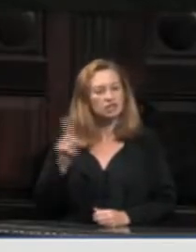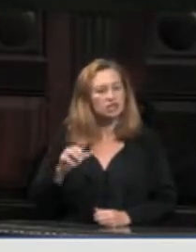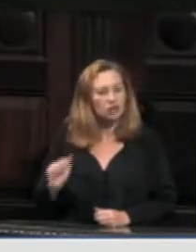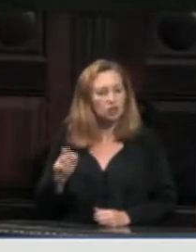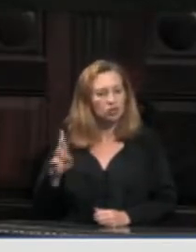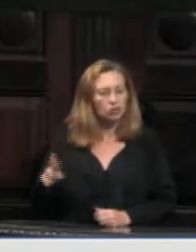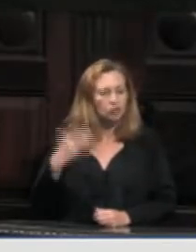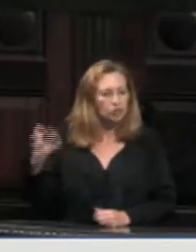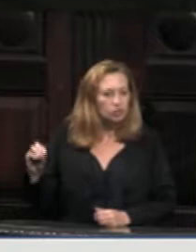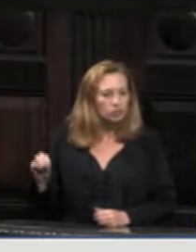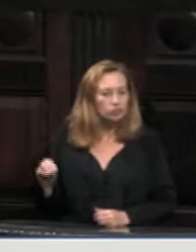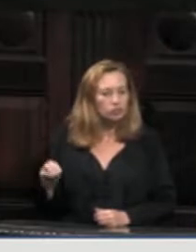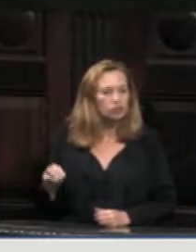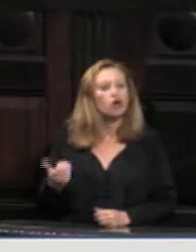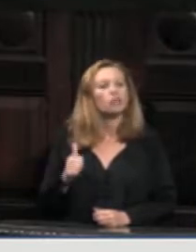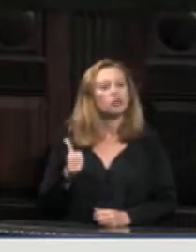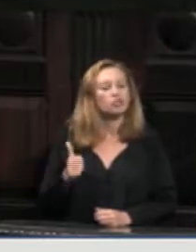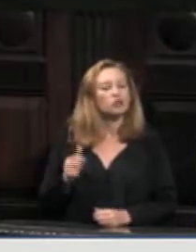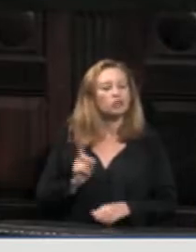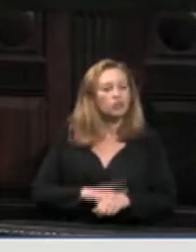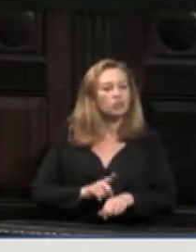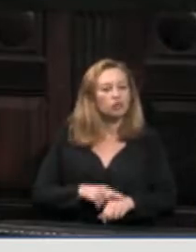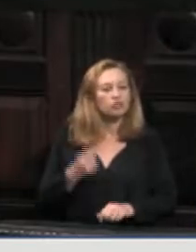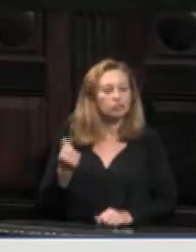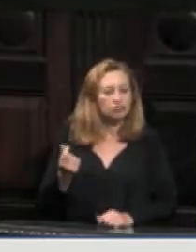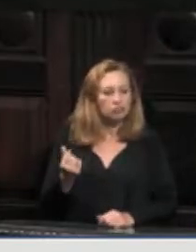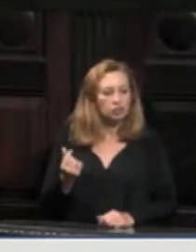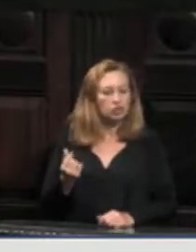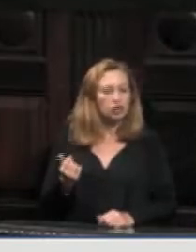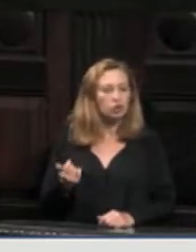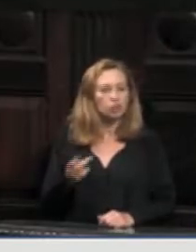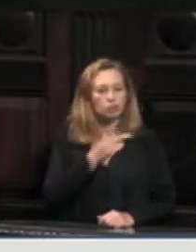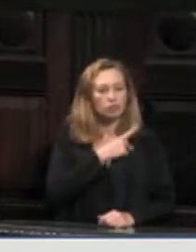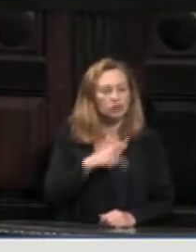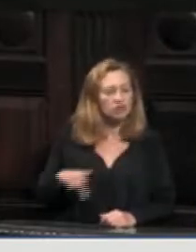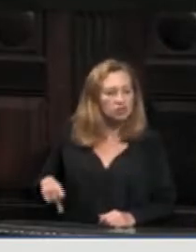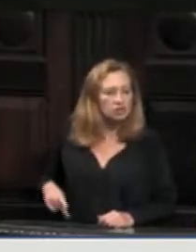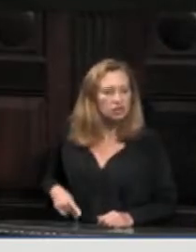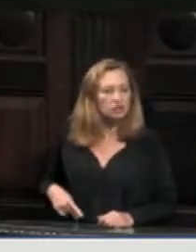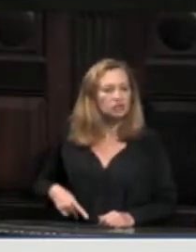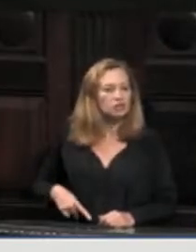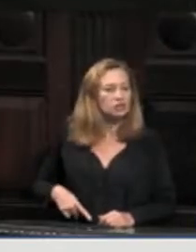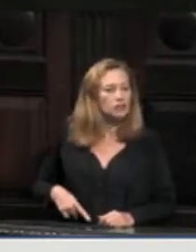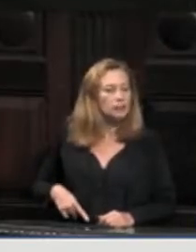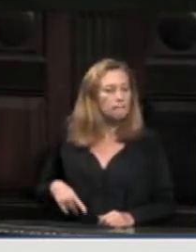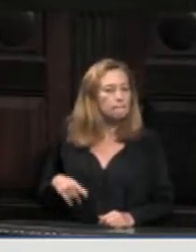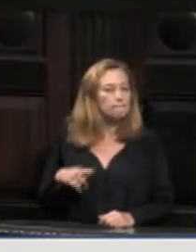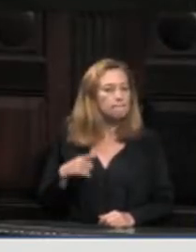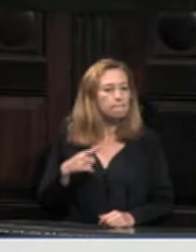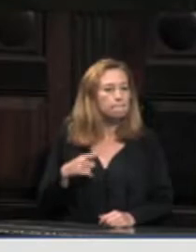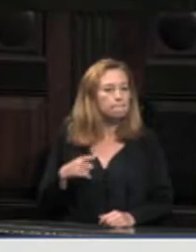primeiro período das contas, o presidente era o